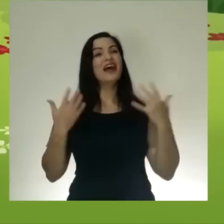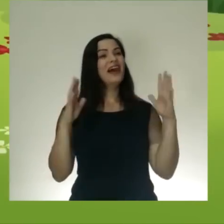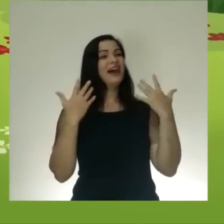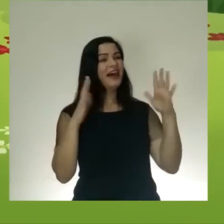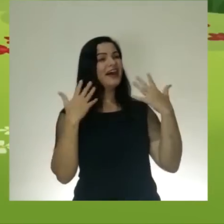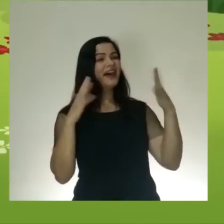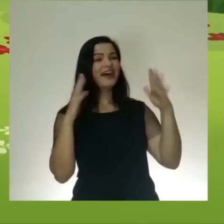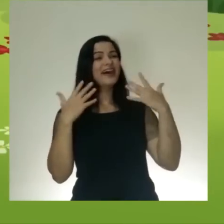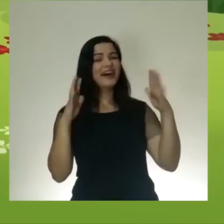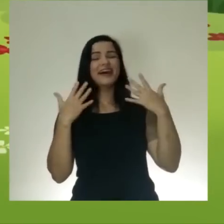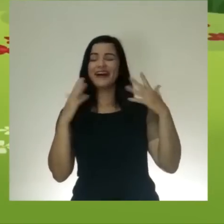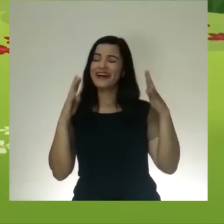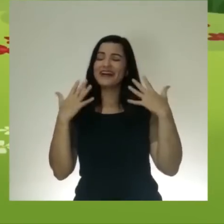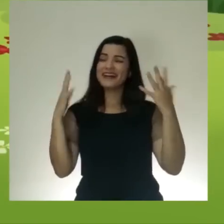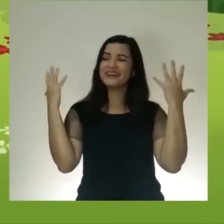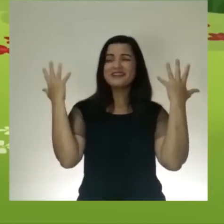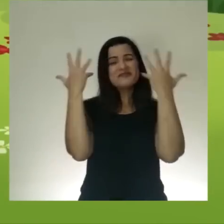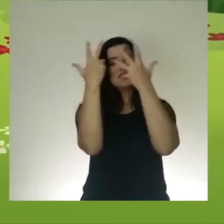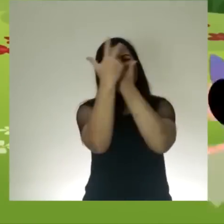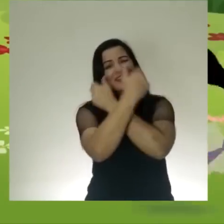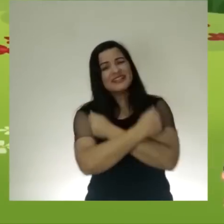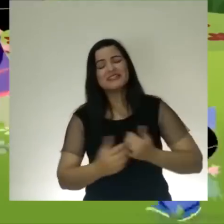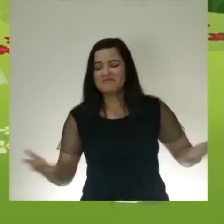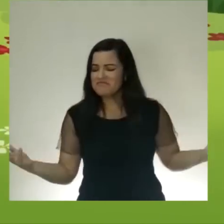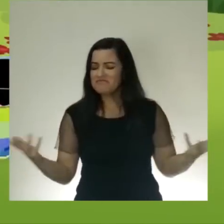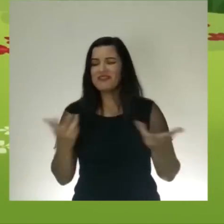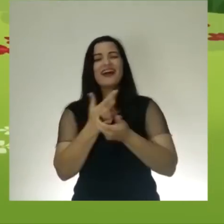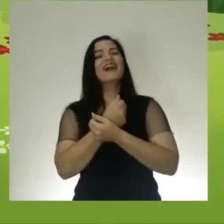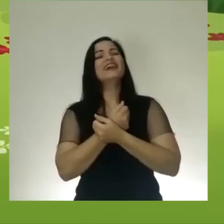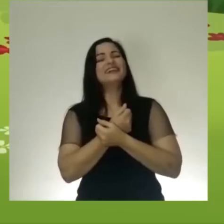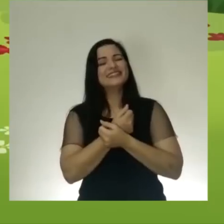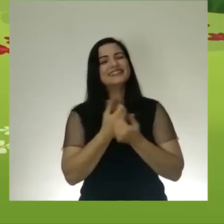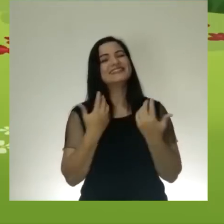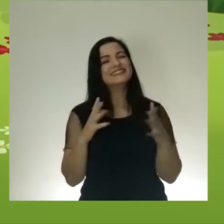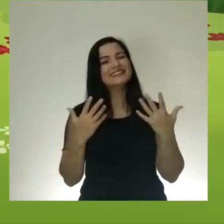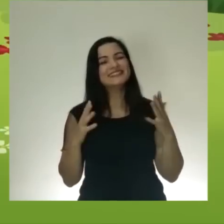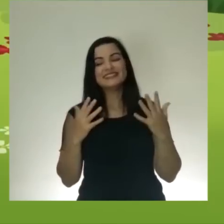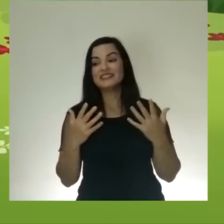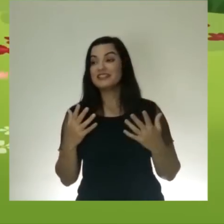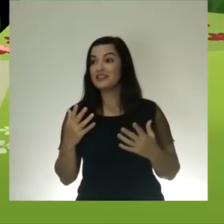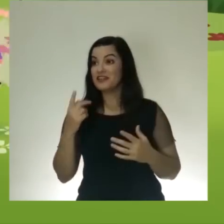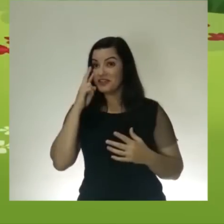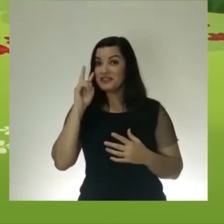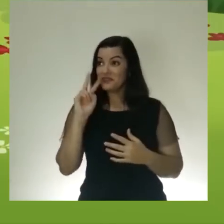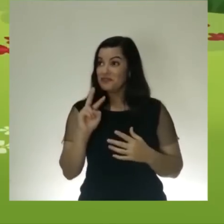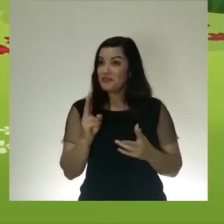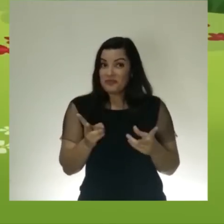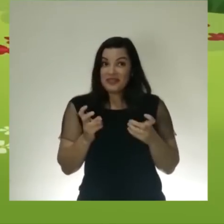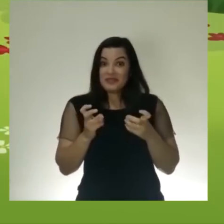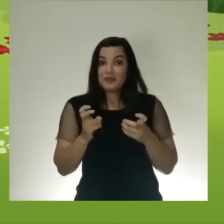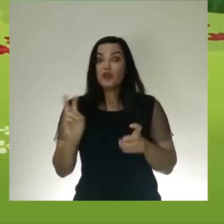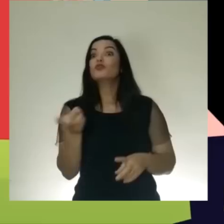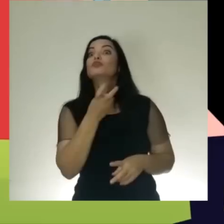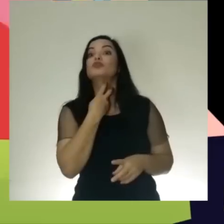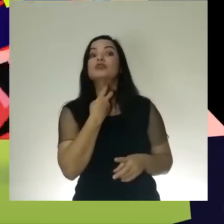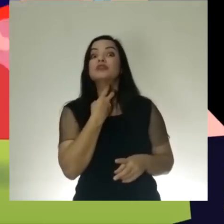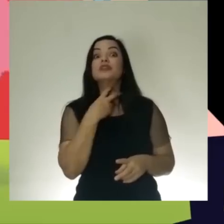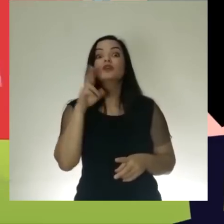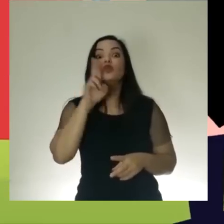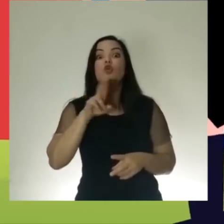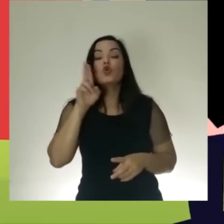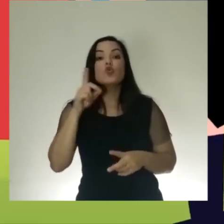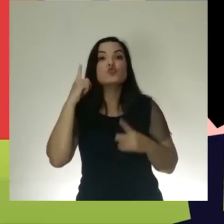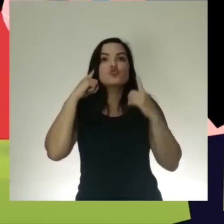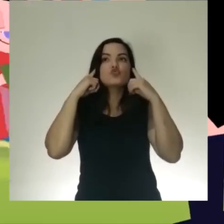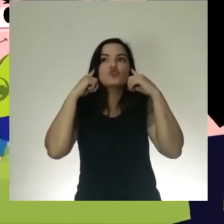Uhul! Sensacional! Isso não é incrível? Morcegos usam eco para voar no escuro e